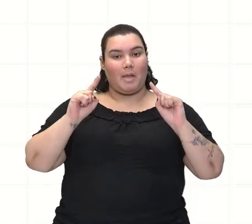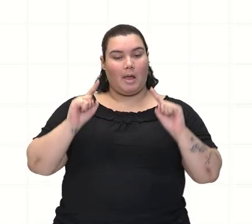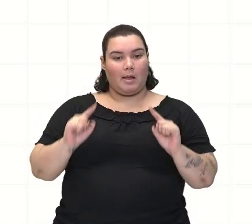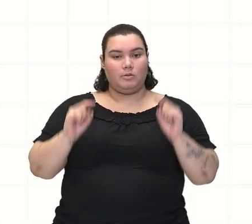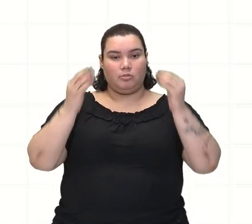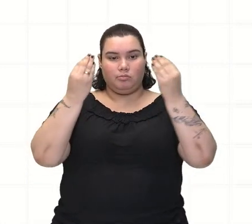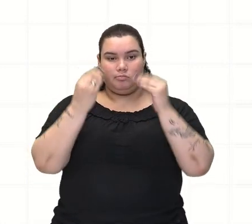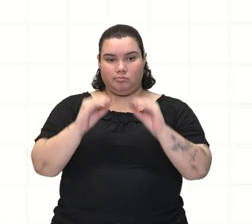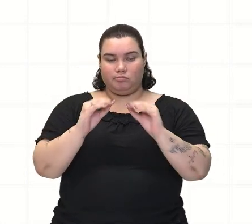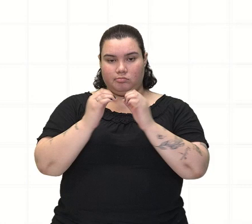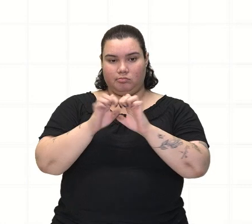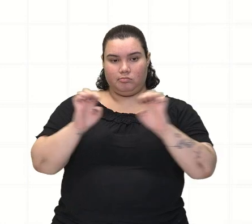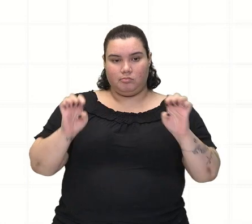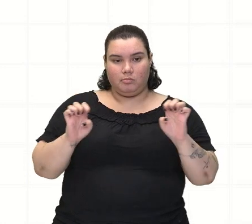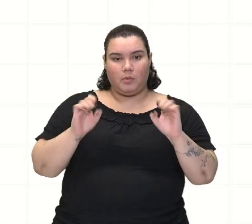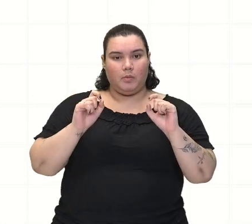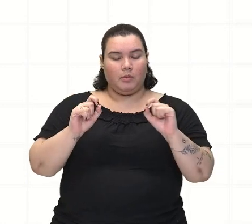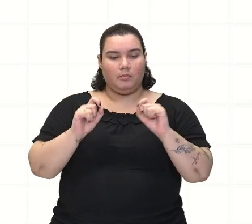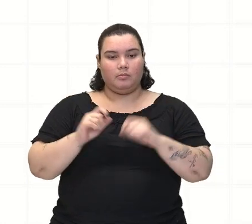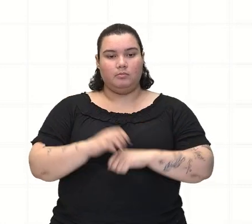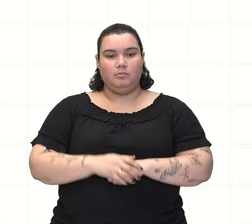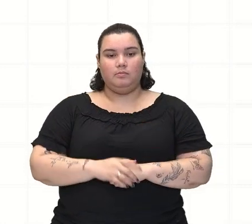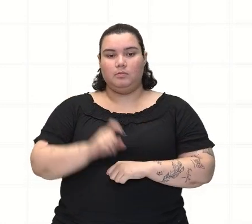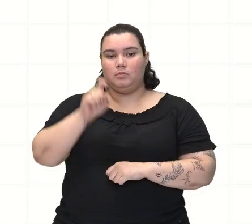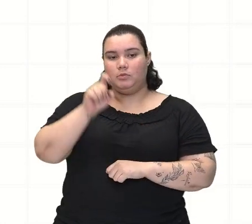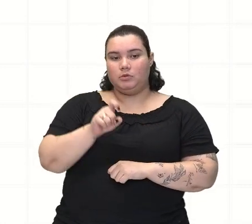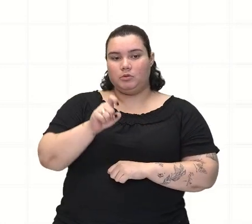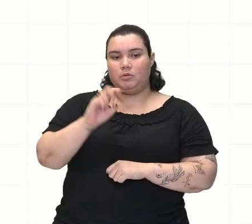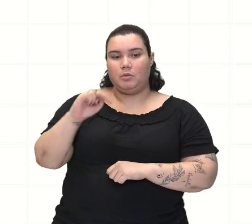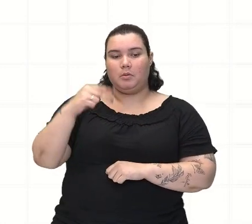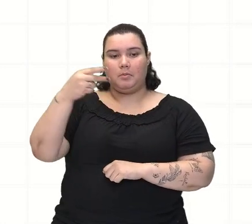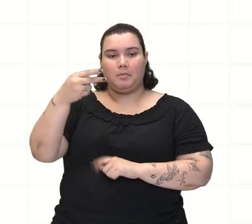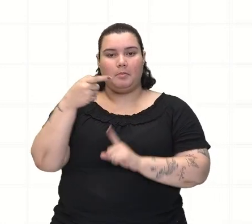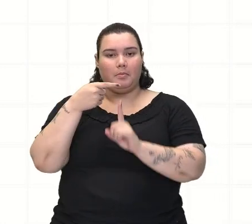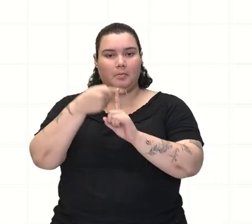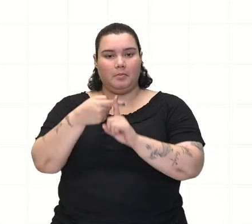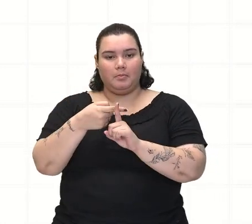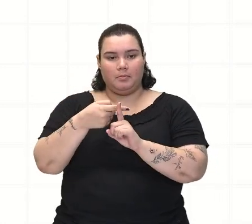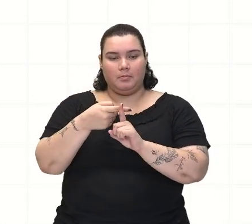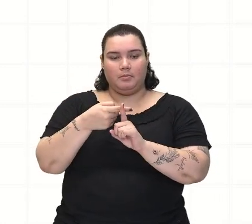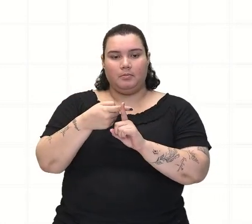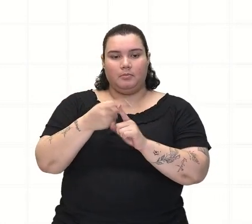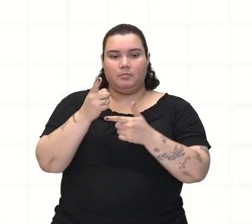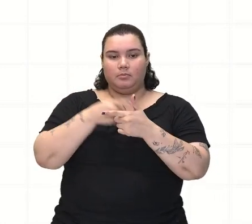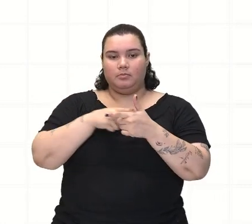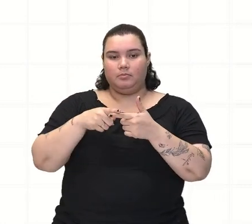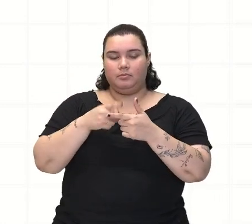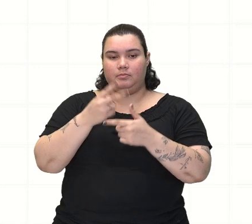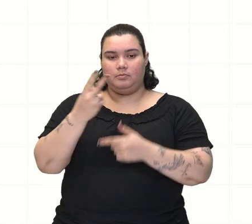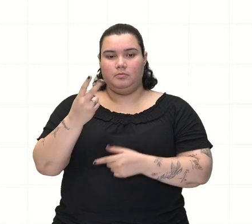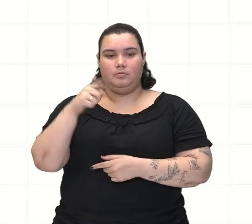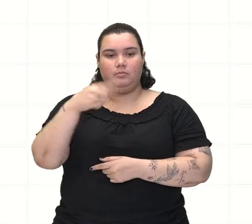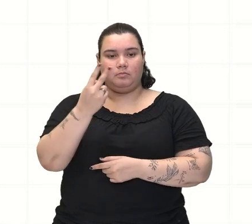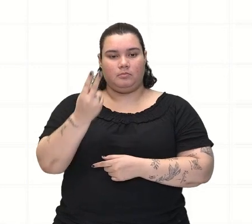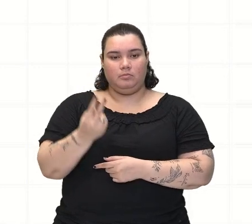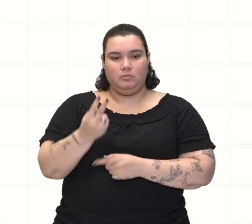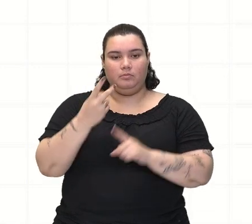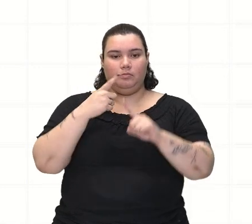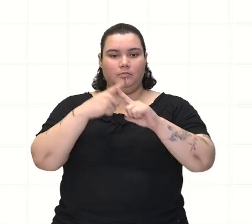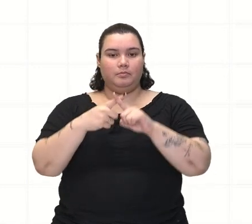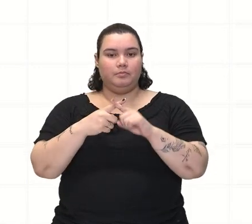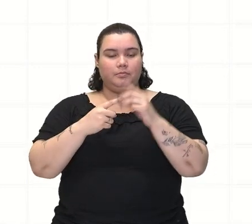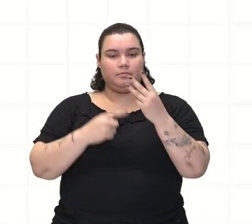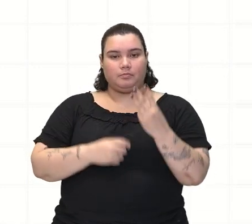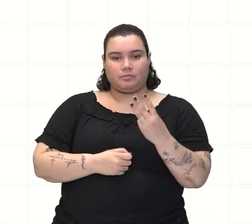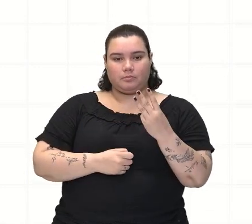ó, x mais, dividindo por 2, vai ficar 2 vezes